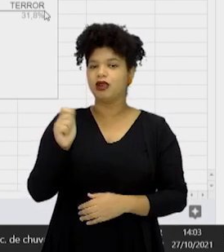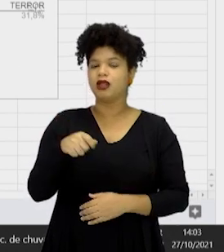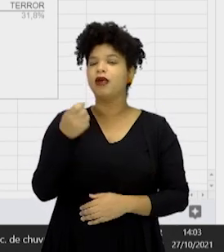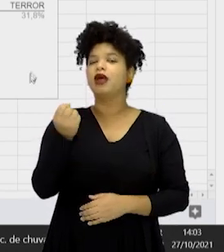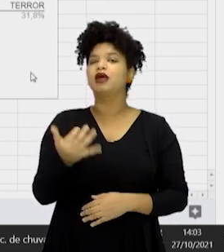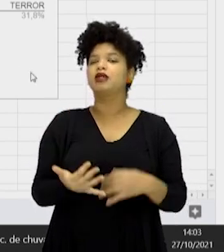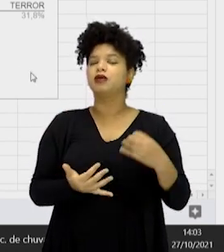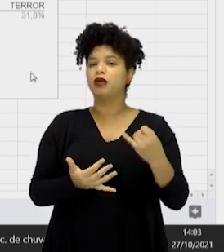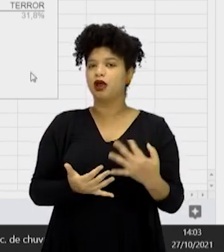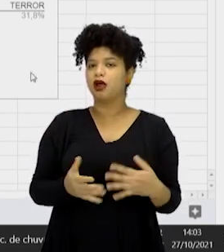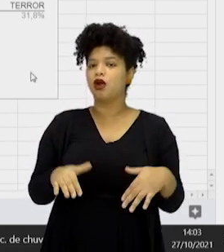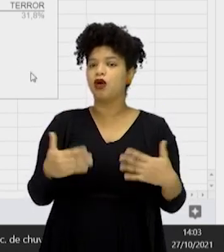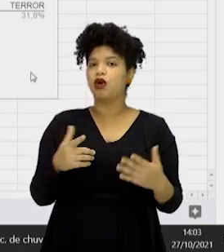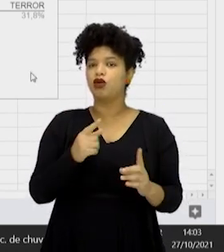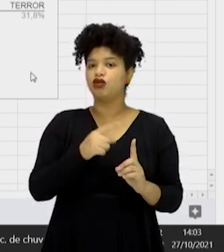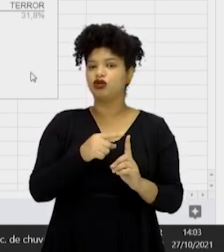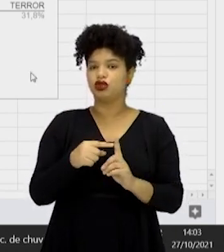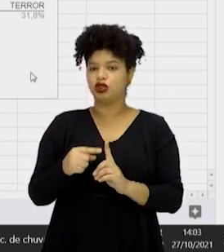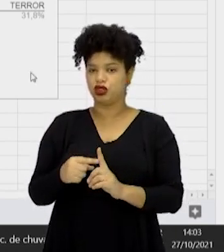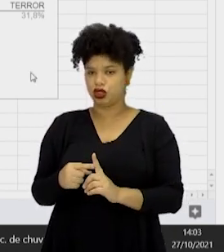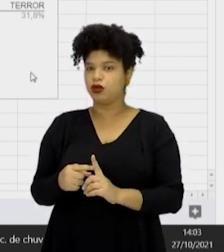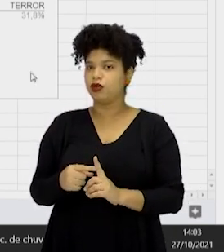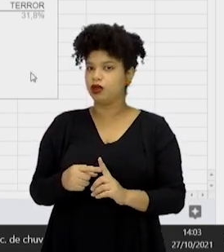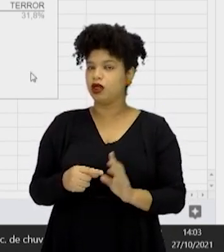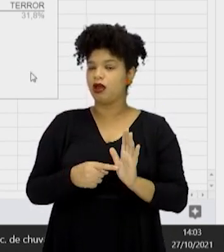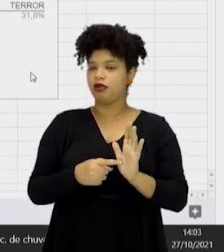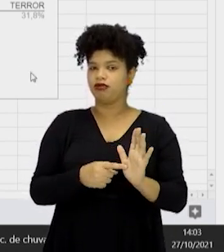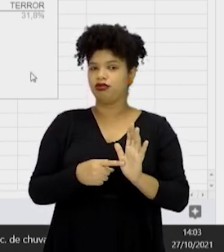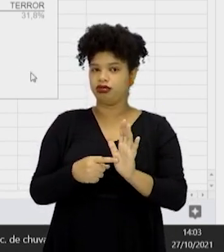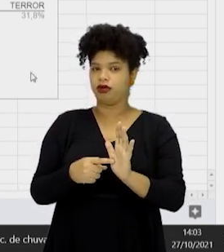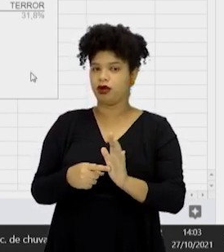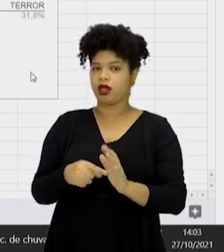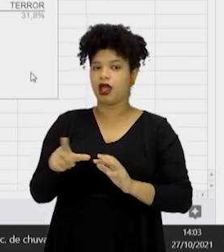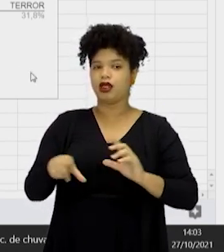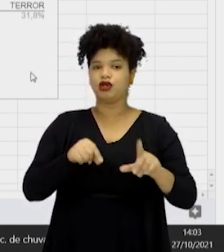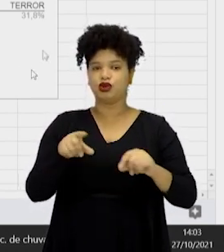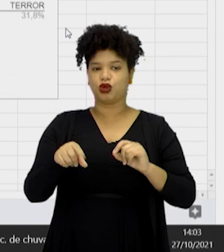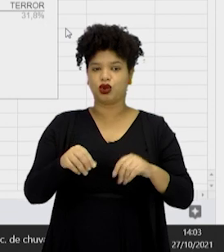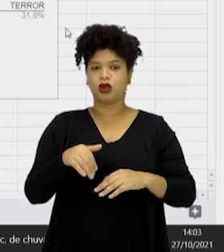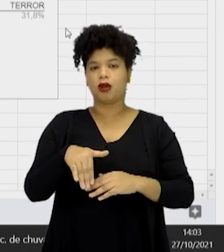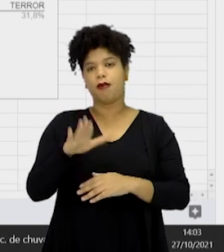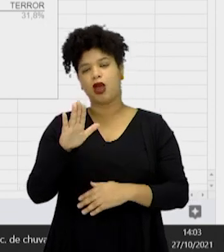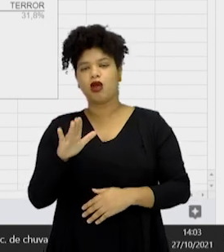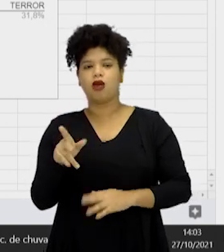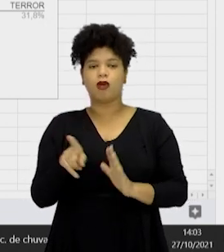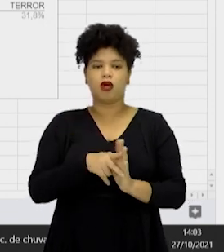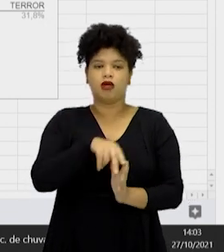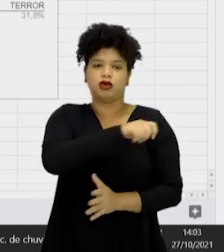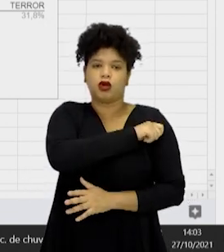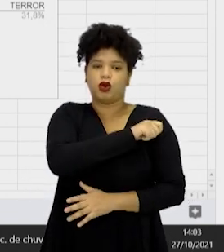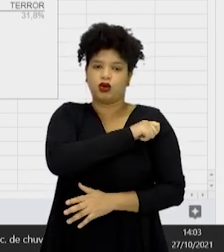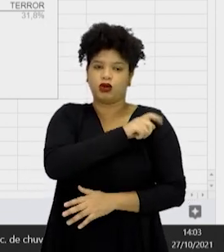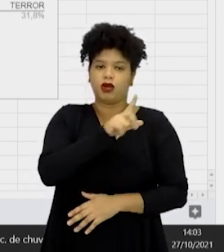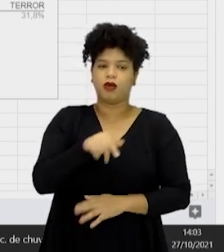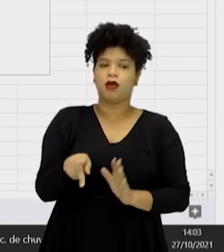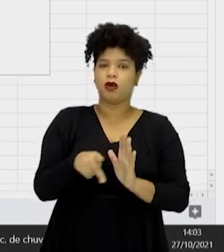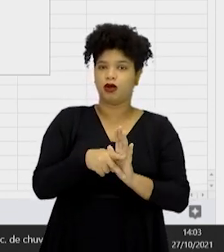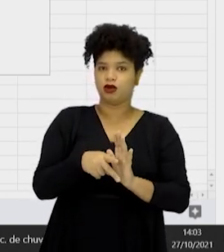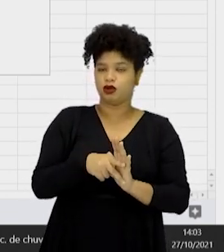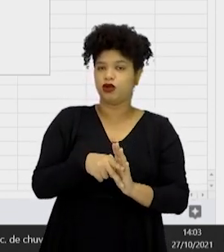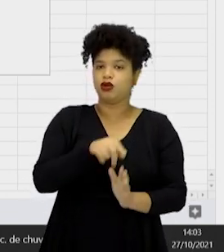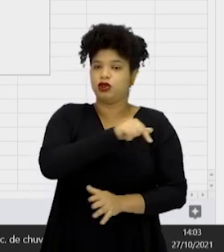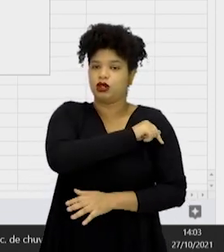moda seria terror. A moda é aquilo que aparece mais, é a maior escolha dos nossos estudantes aqui, no caso do sétimo ano. E